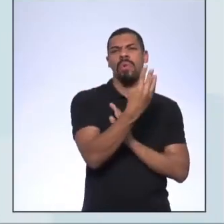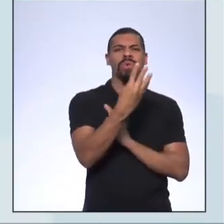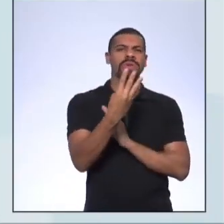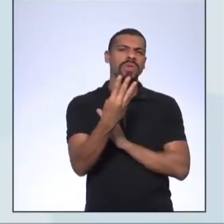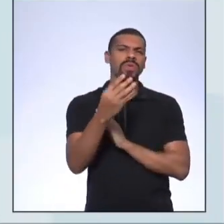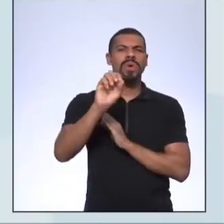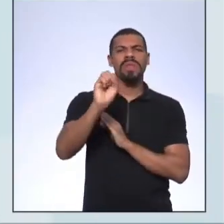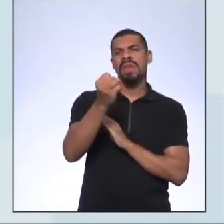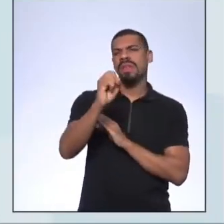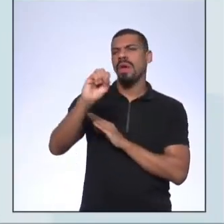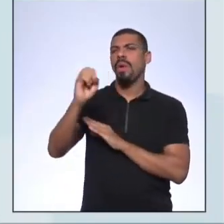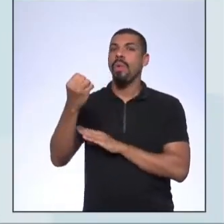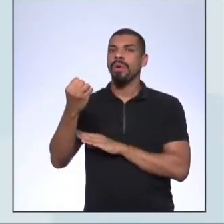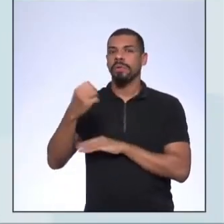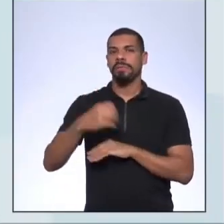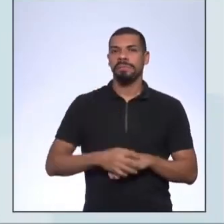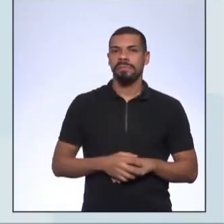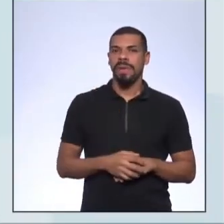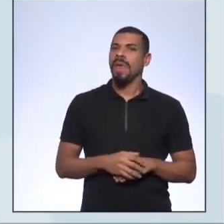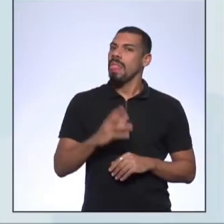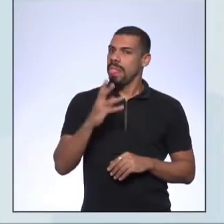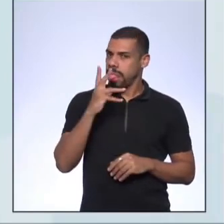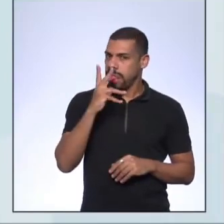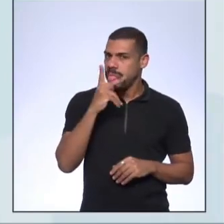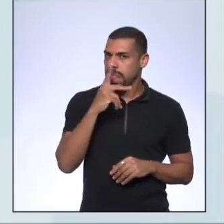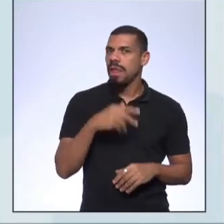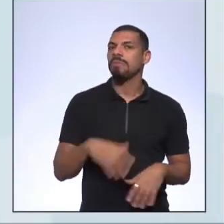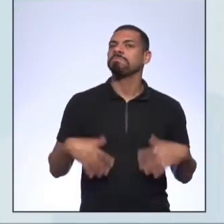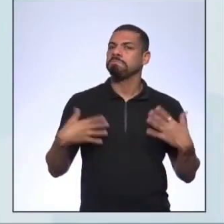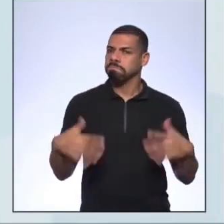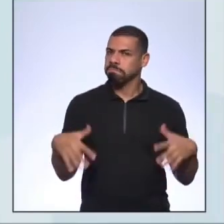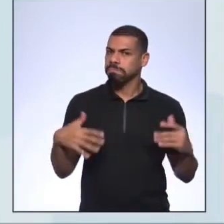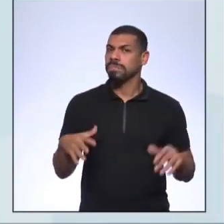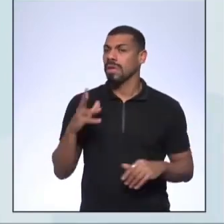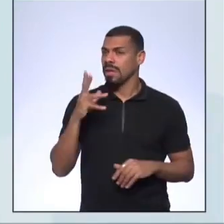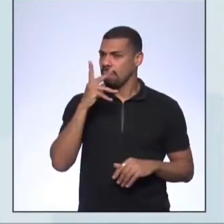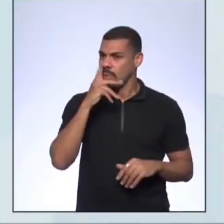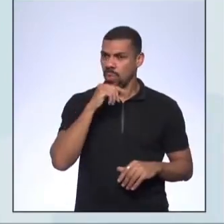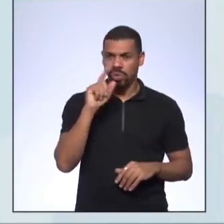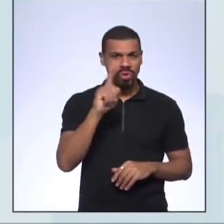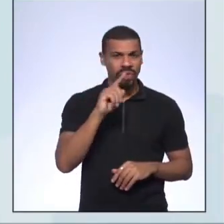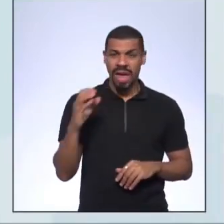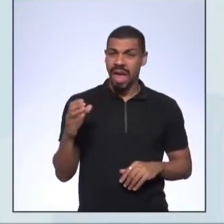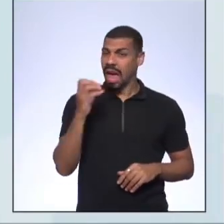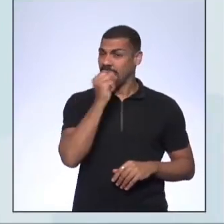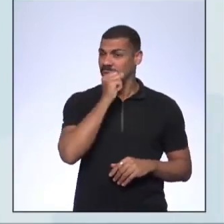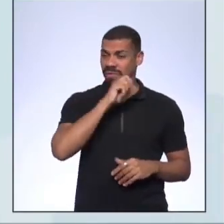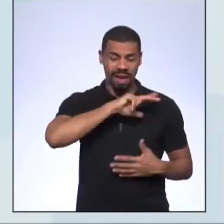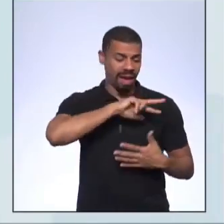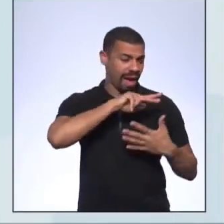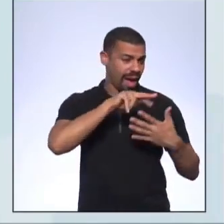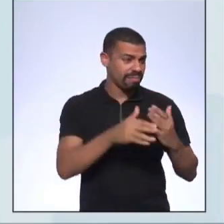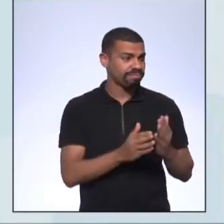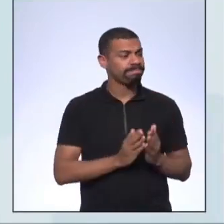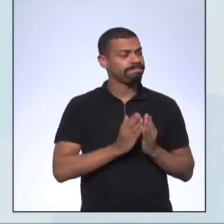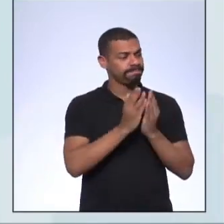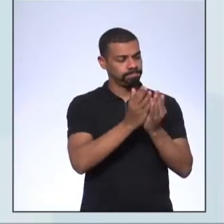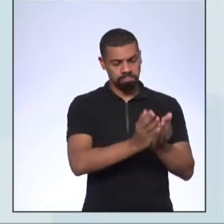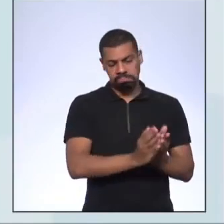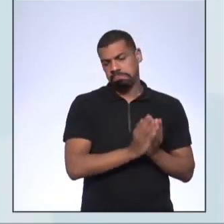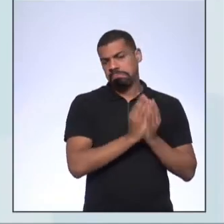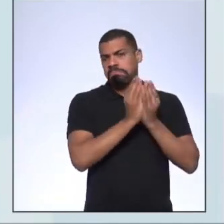1488 para poder concluir, gente. Então não foi fácil, não foi rápido. Então foram vários navegadores que cada um